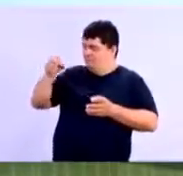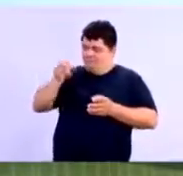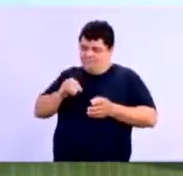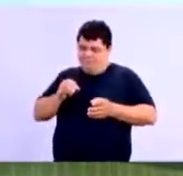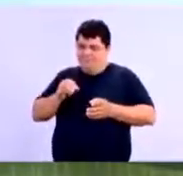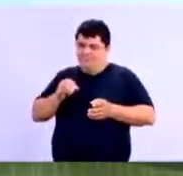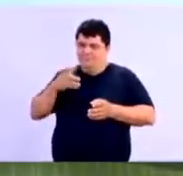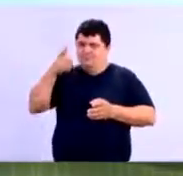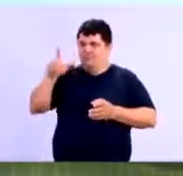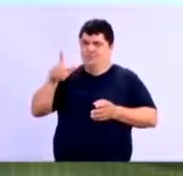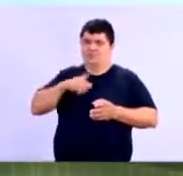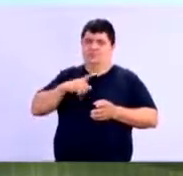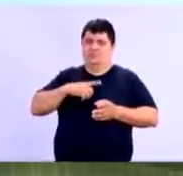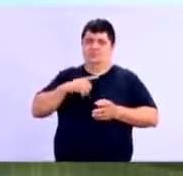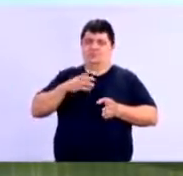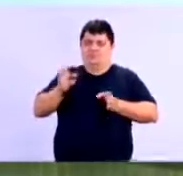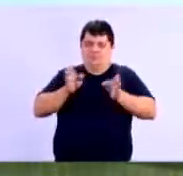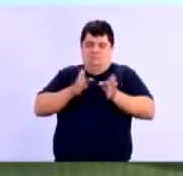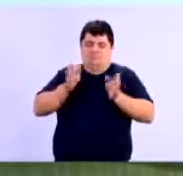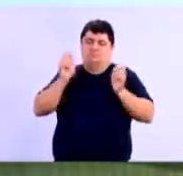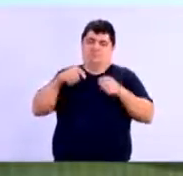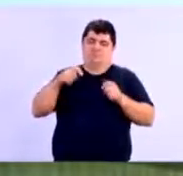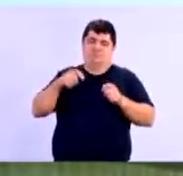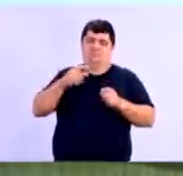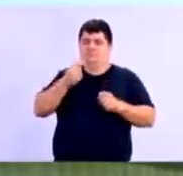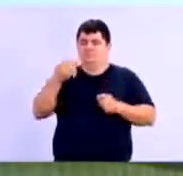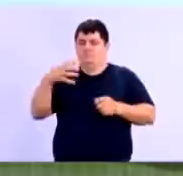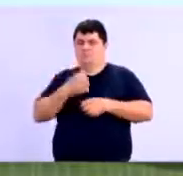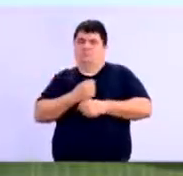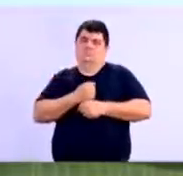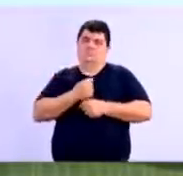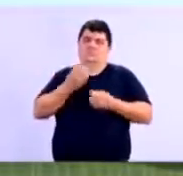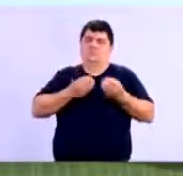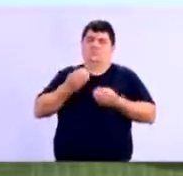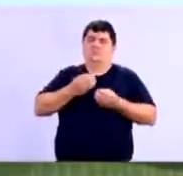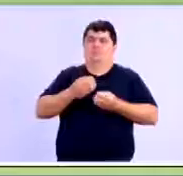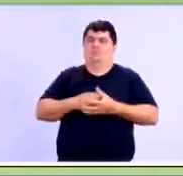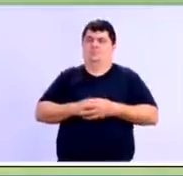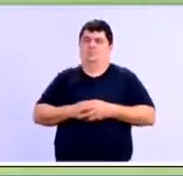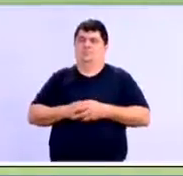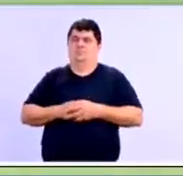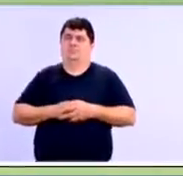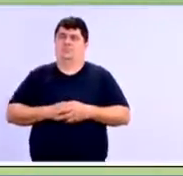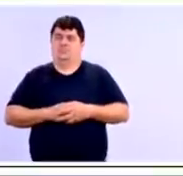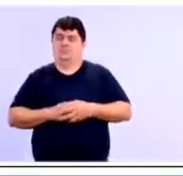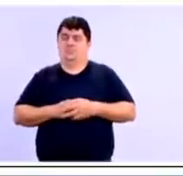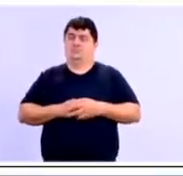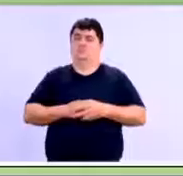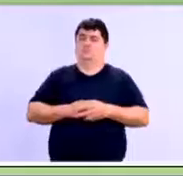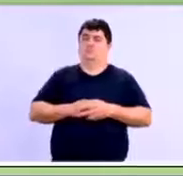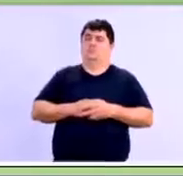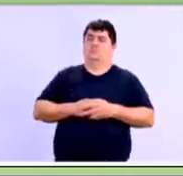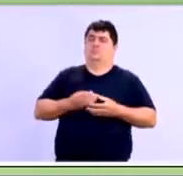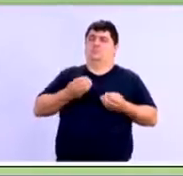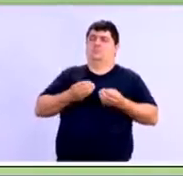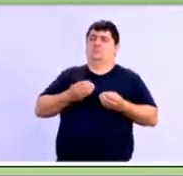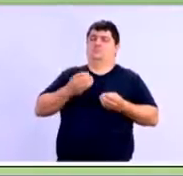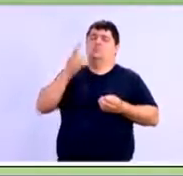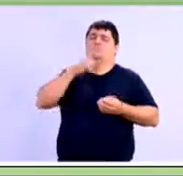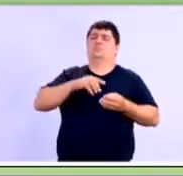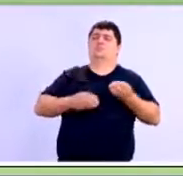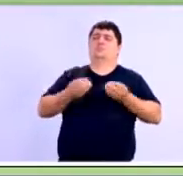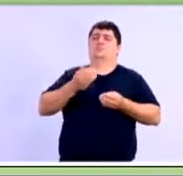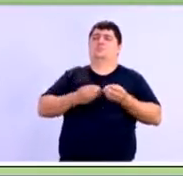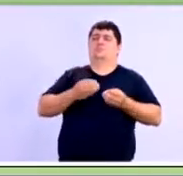dois tipos. Eu posso ganhar dinheiro com dois tipos. Professor, como é que a gente consegue estabelecer isso? Vamos lá? A gente consegue estabelecer isso da seguinte